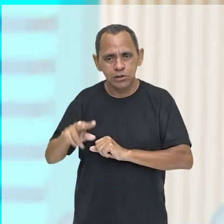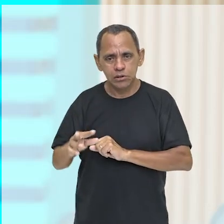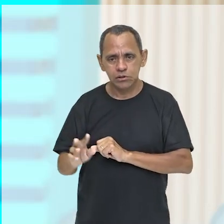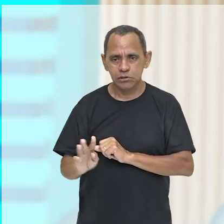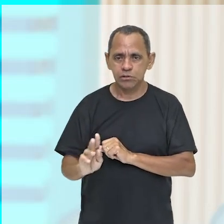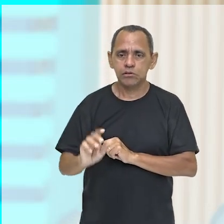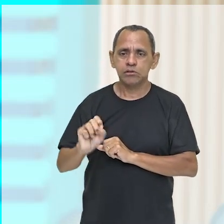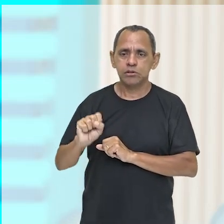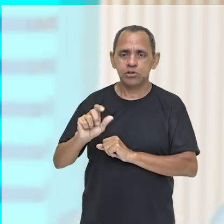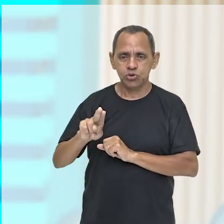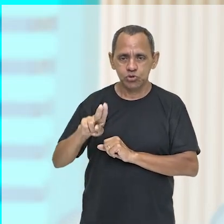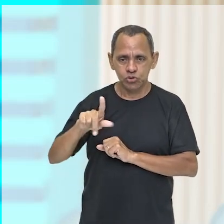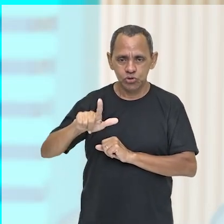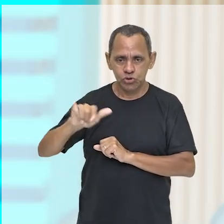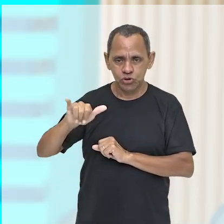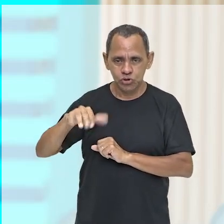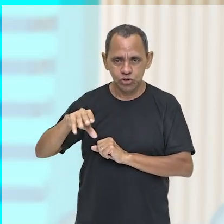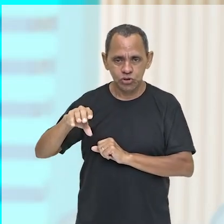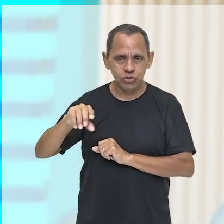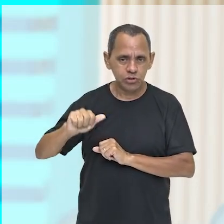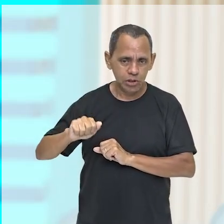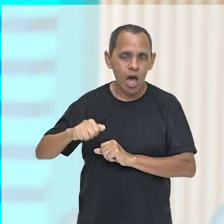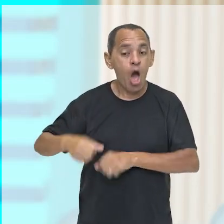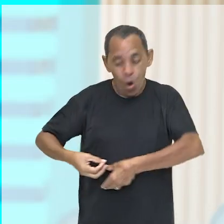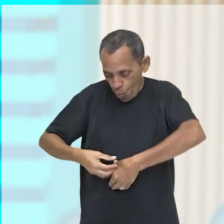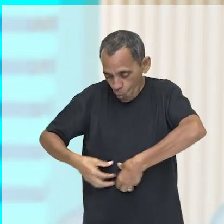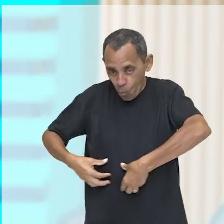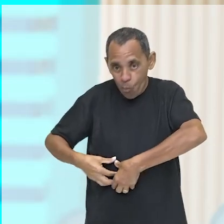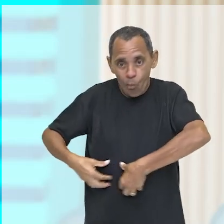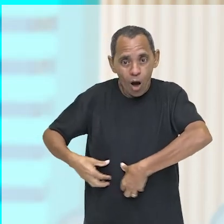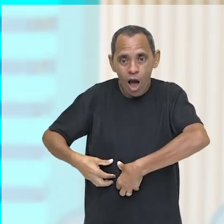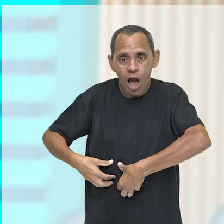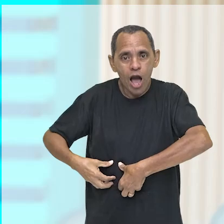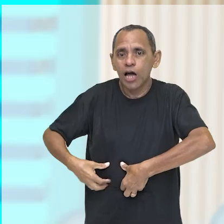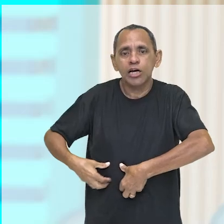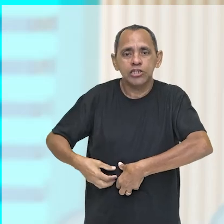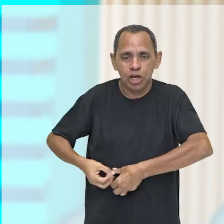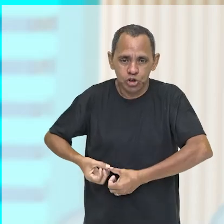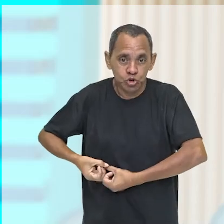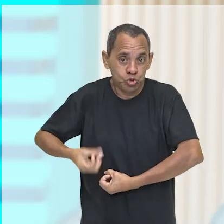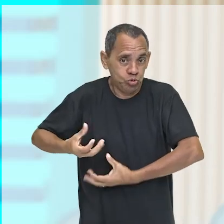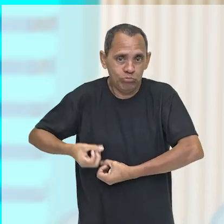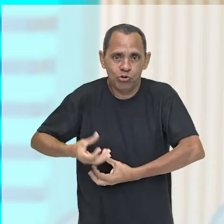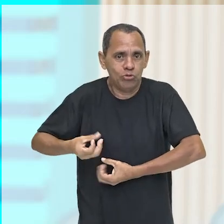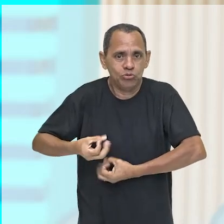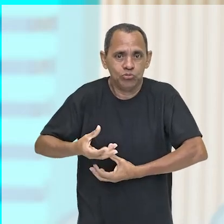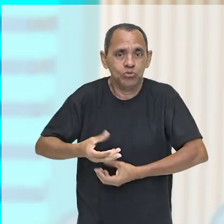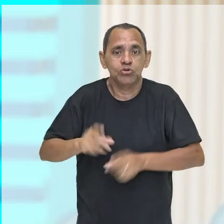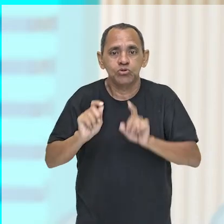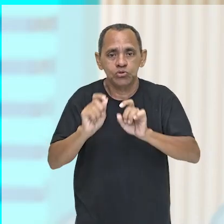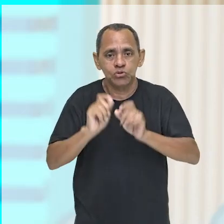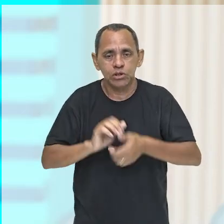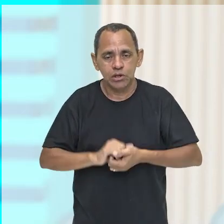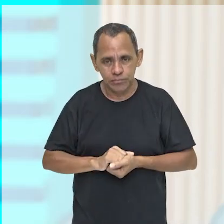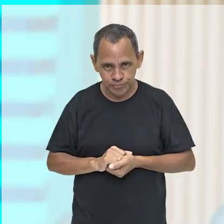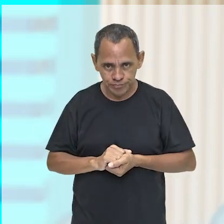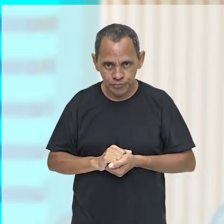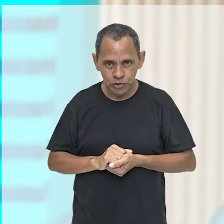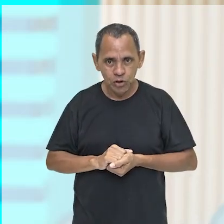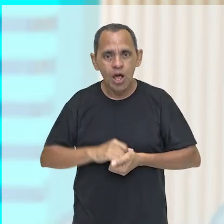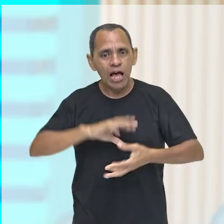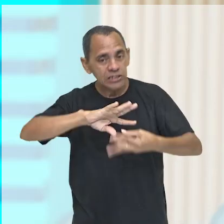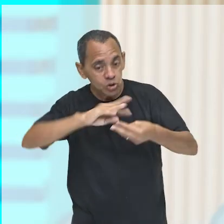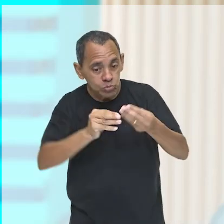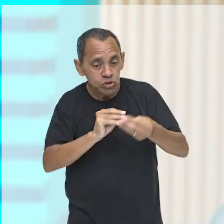pelo pâncreas de forma irregular, então, sendo assim, a gente observa, né, a